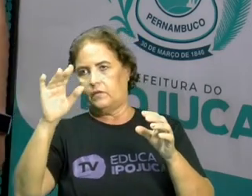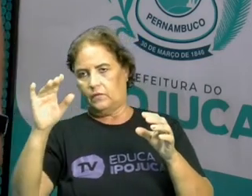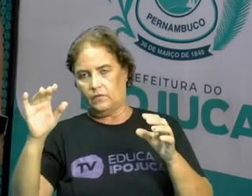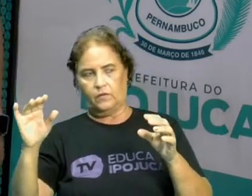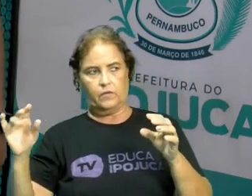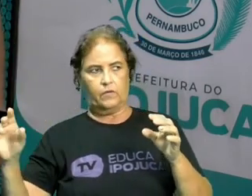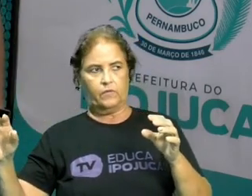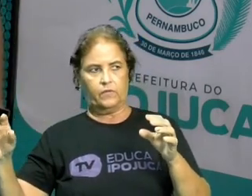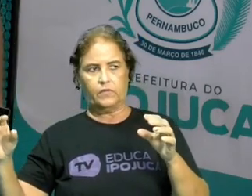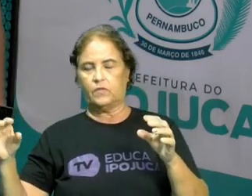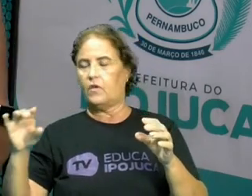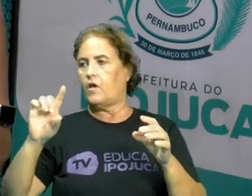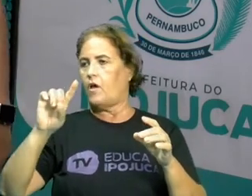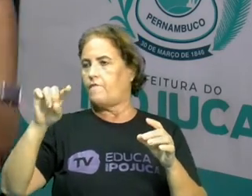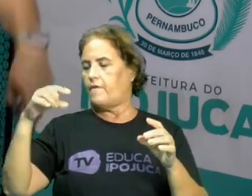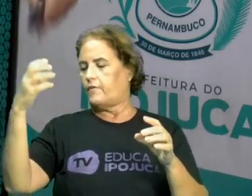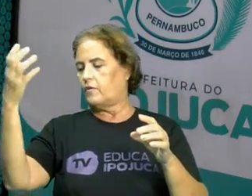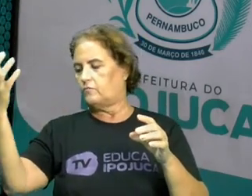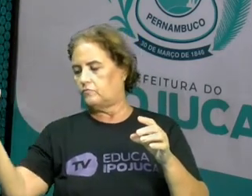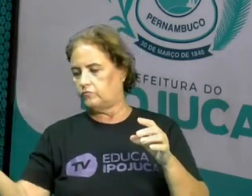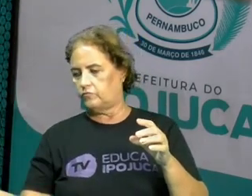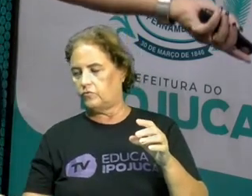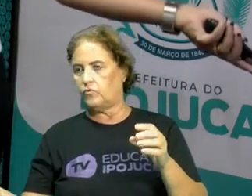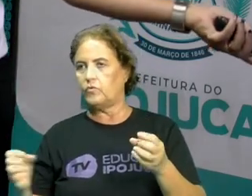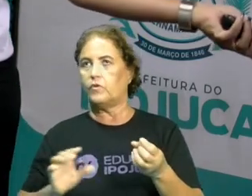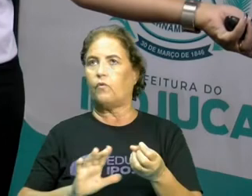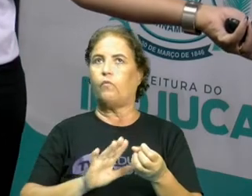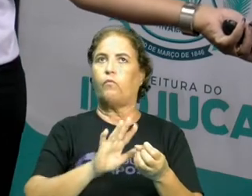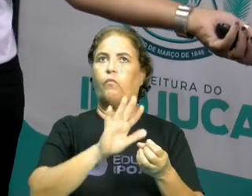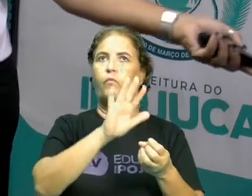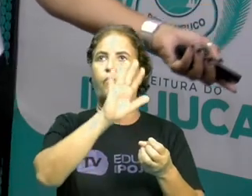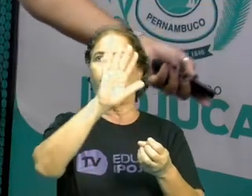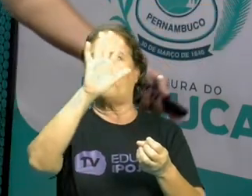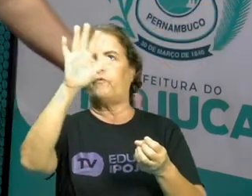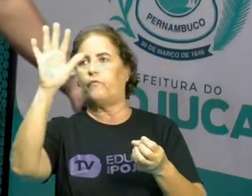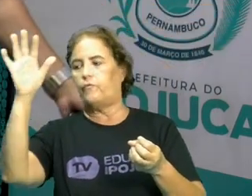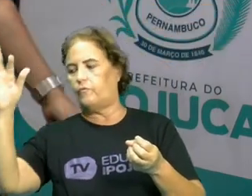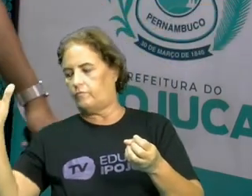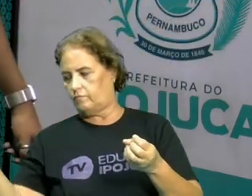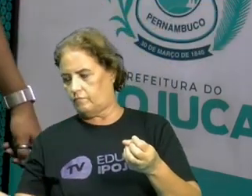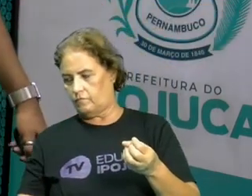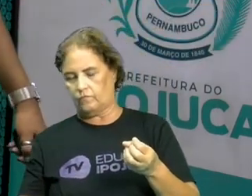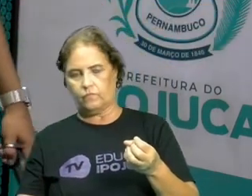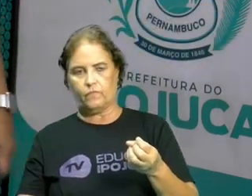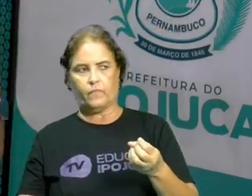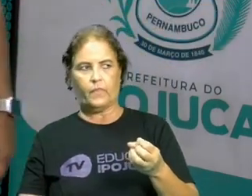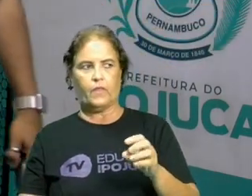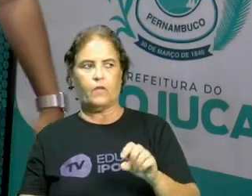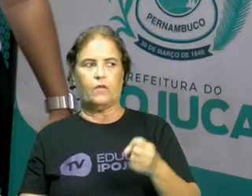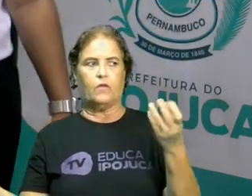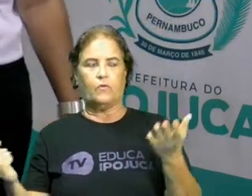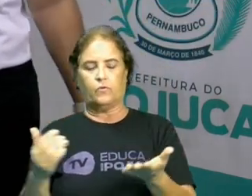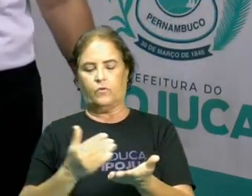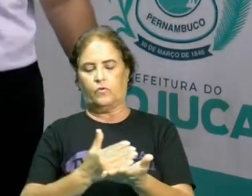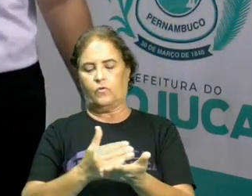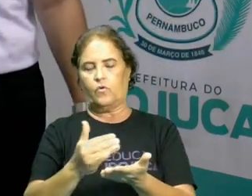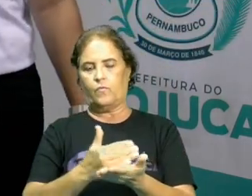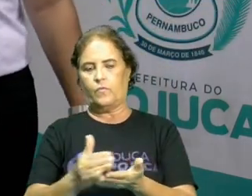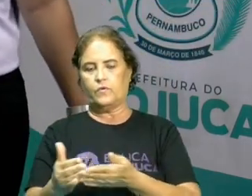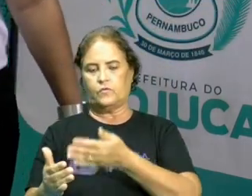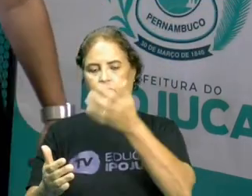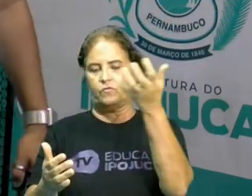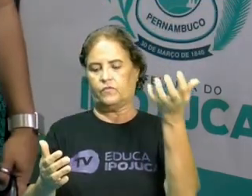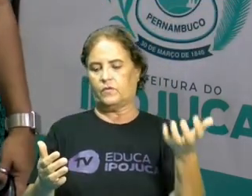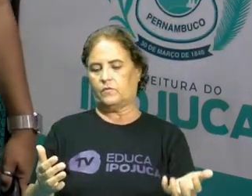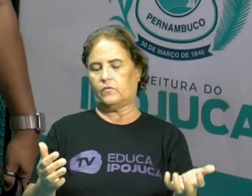líquidos. O que evaporou, que vai ser ficar lá no outro pote, e o inicial, que vai ficar